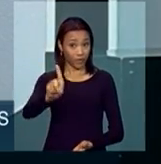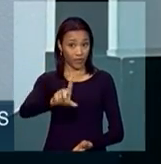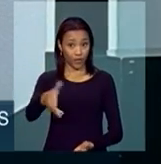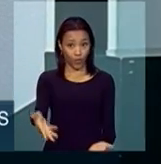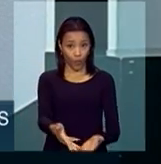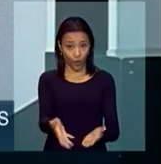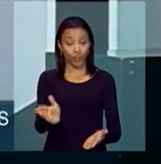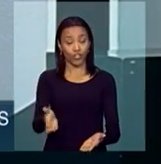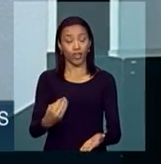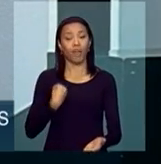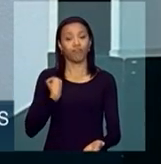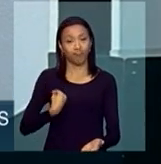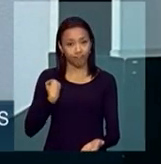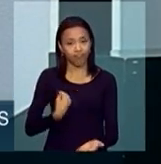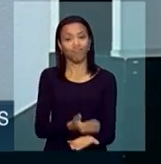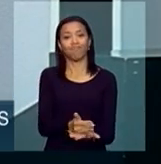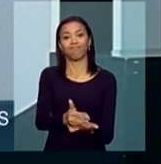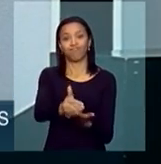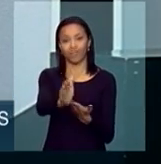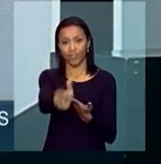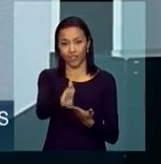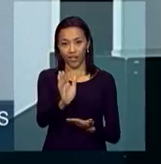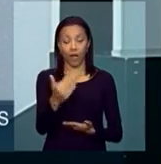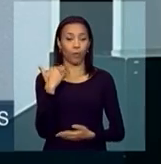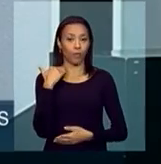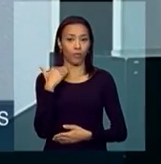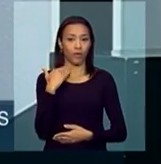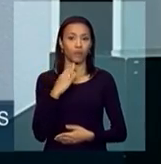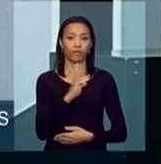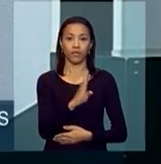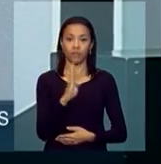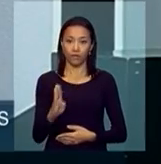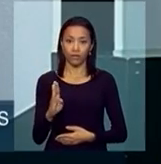está funcionando o Banco do Brasil neste quesito,